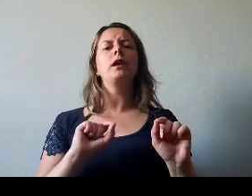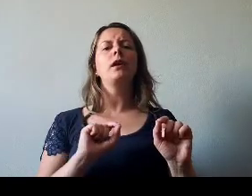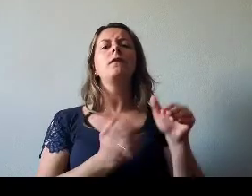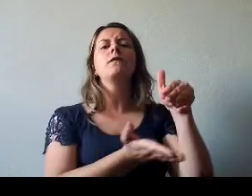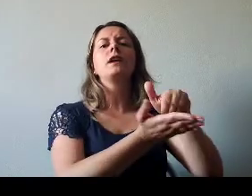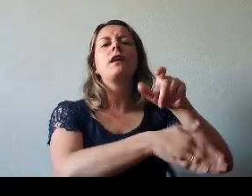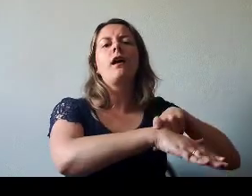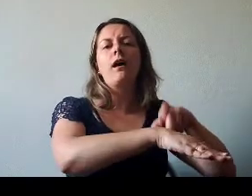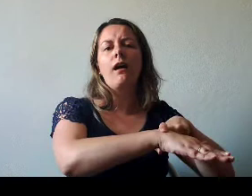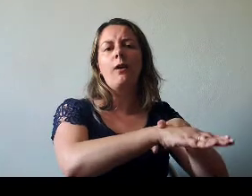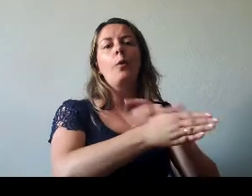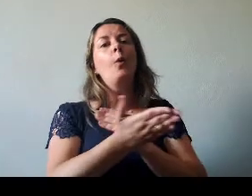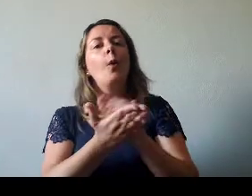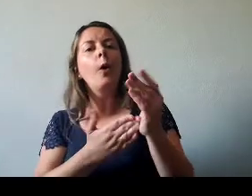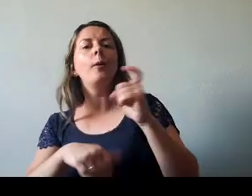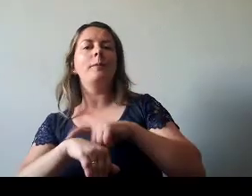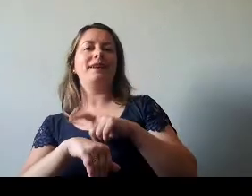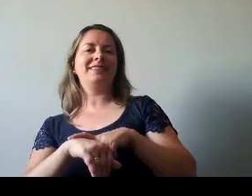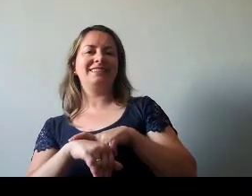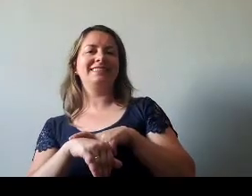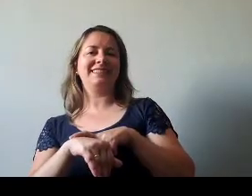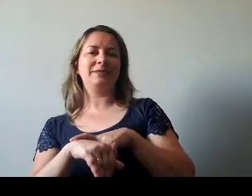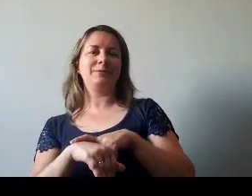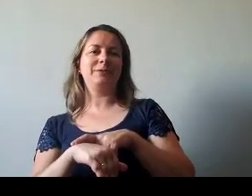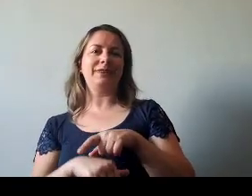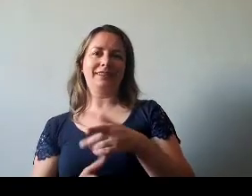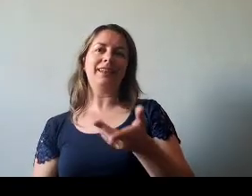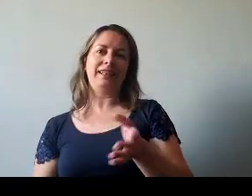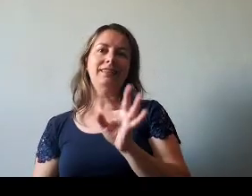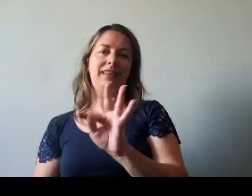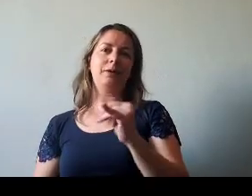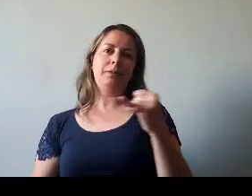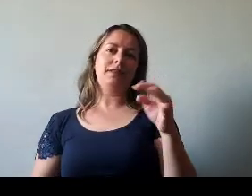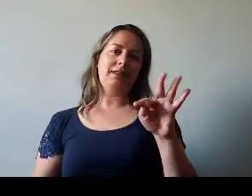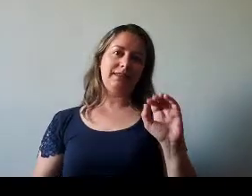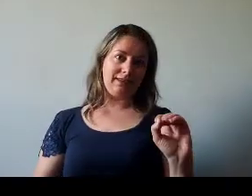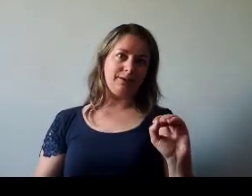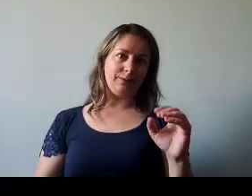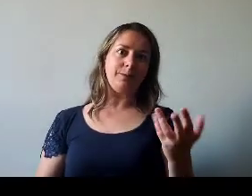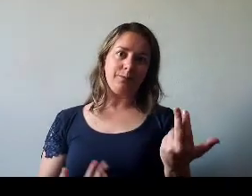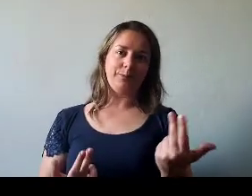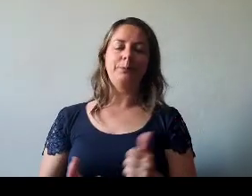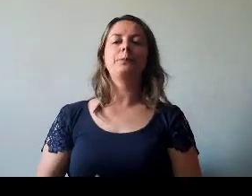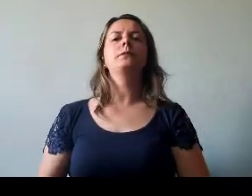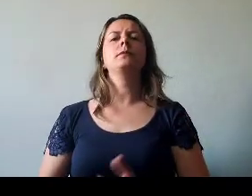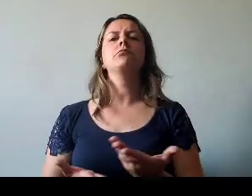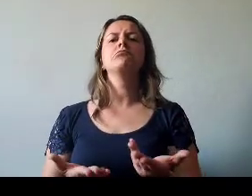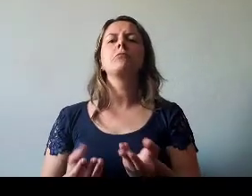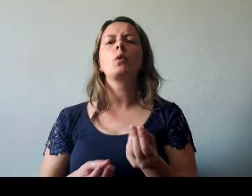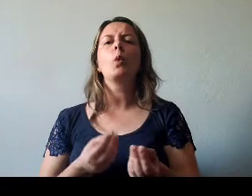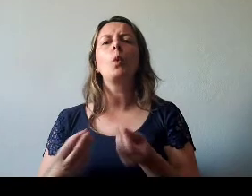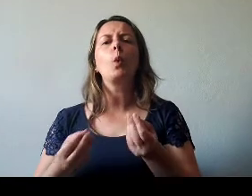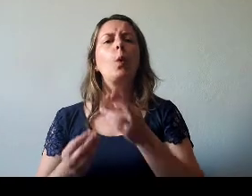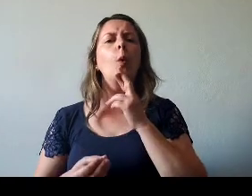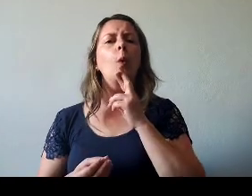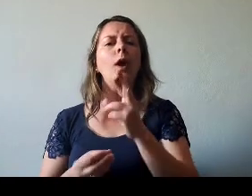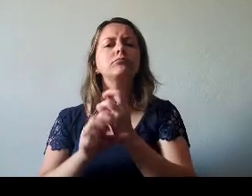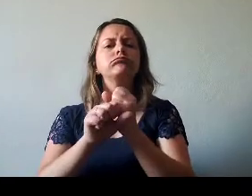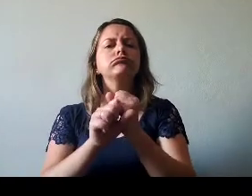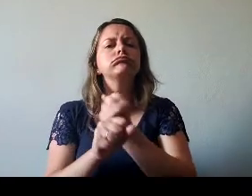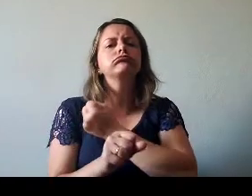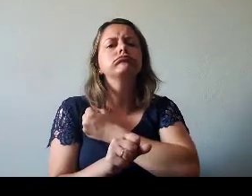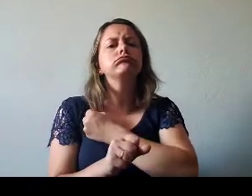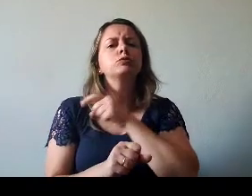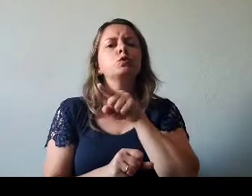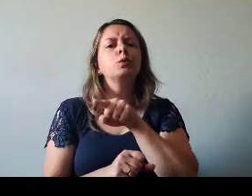viu lá no movimento uniforme. A unidade, como é que fica? Bom, se a gente estiver no sistema internacional, a